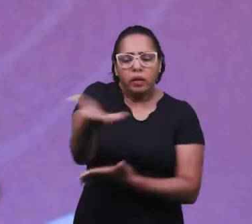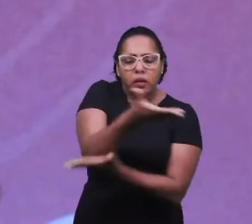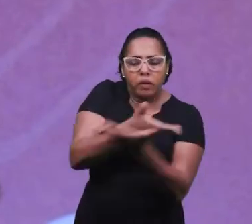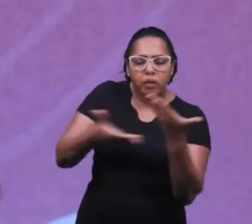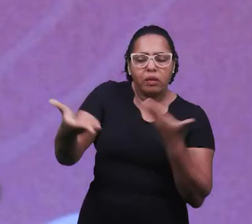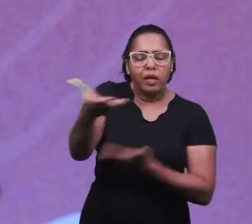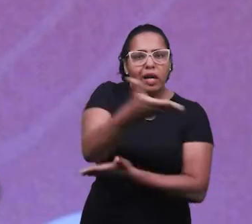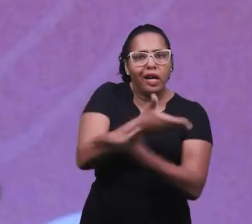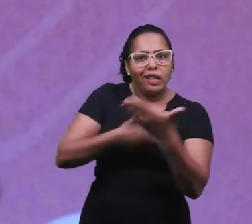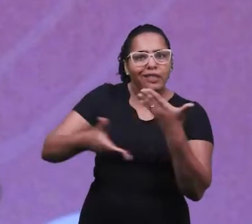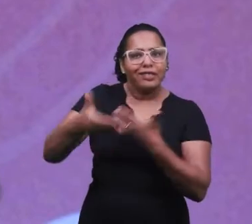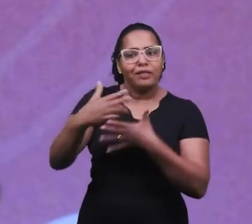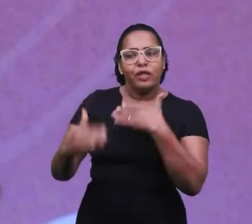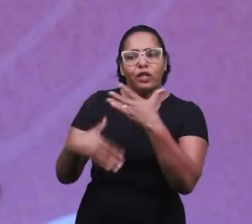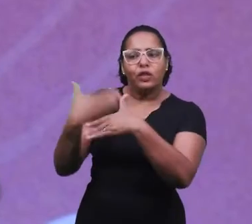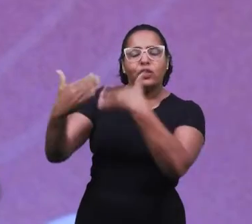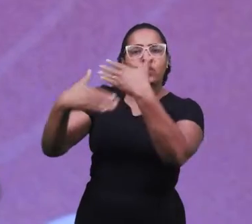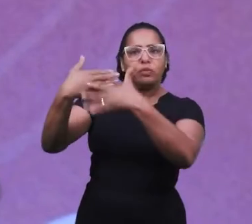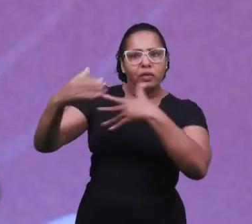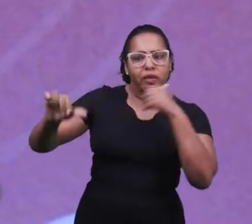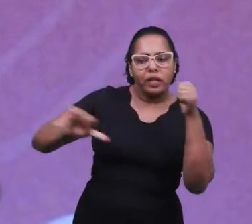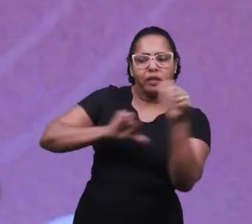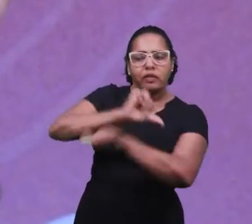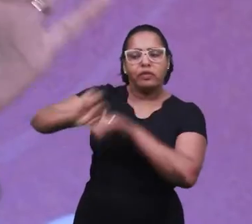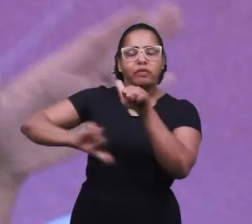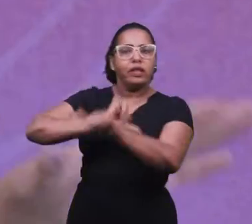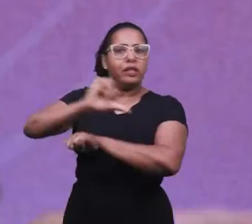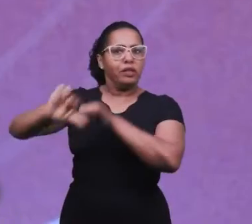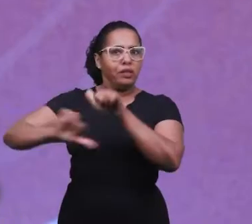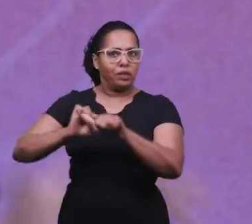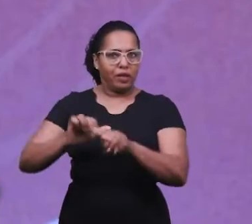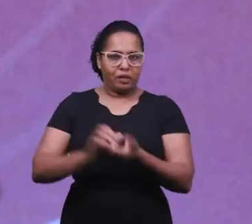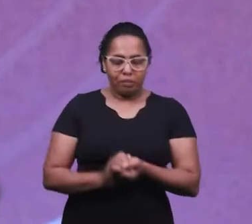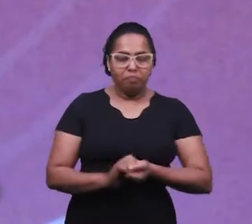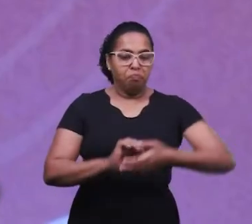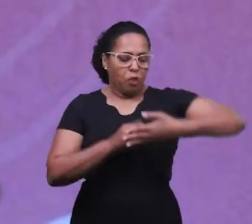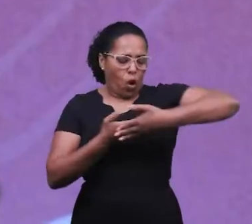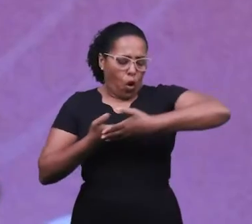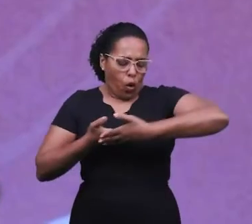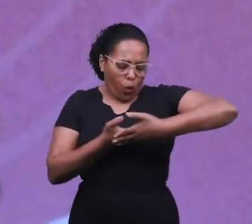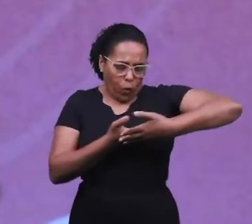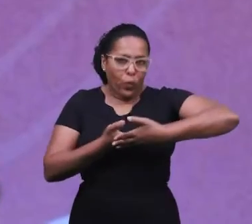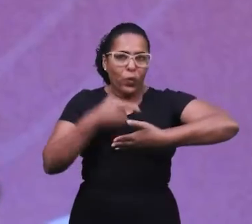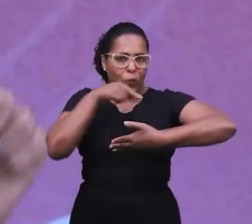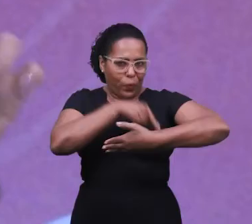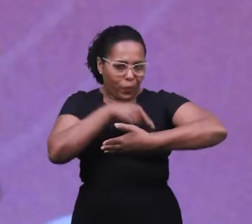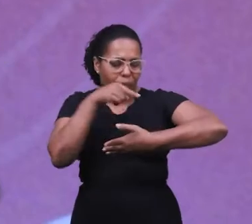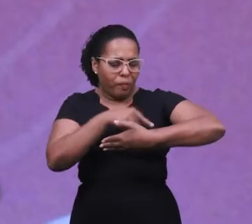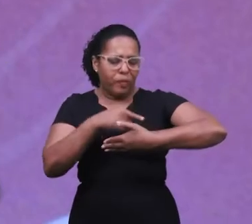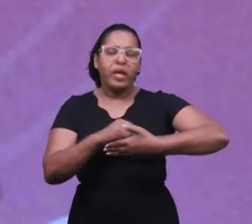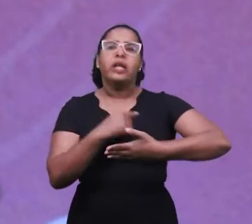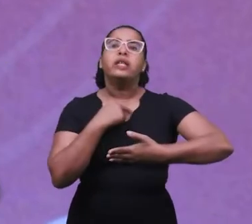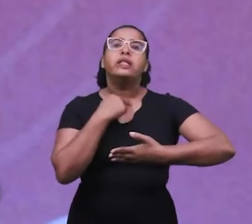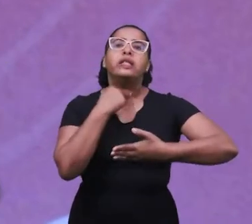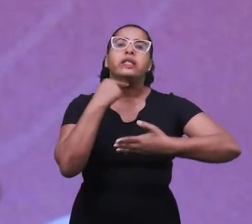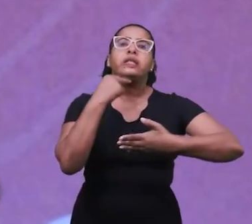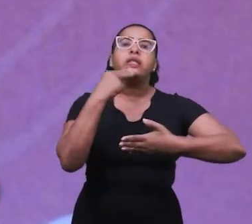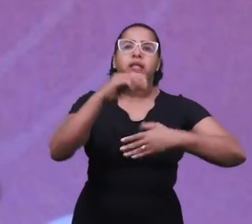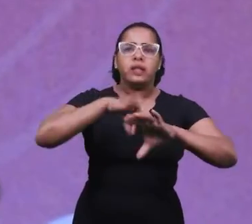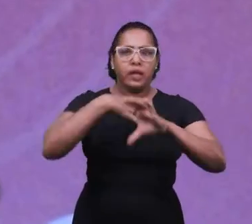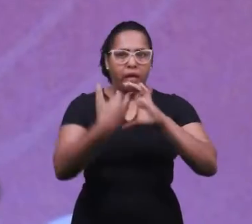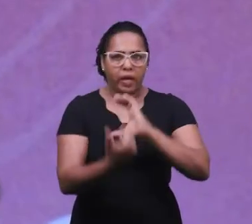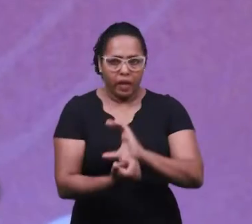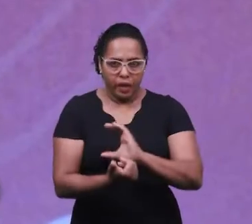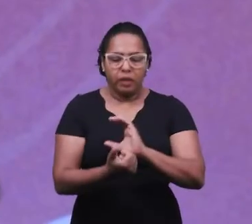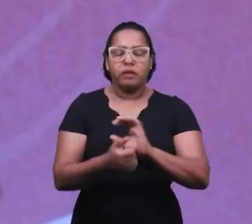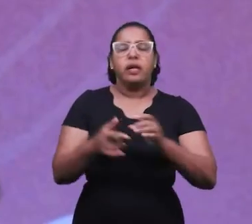desse processo de constante mudança. No bebê, nós temos características vocais. Na infância, durante